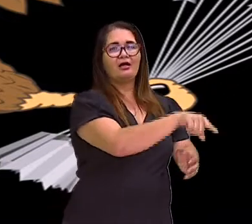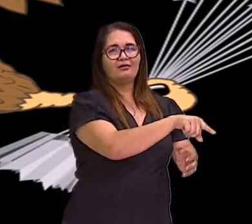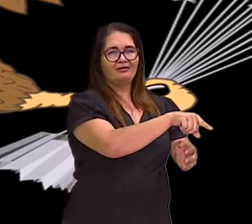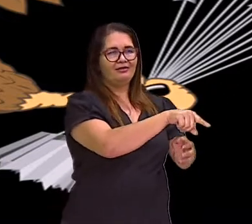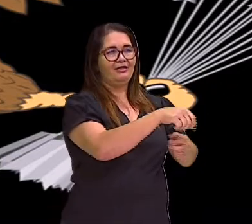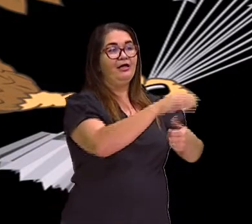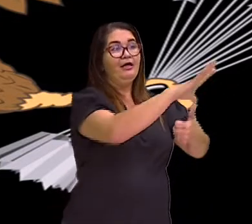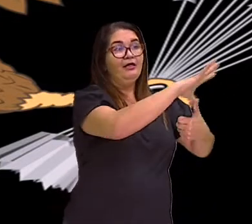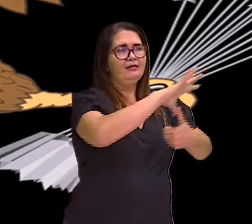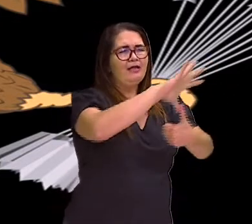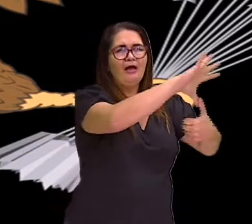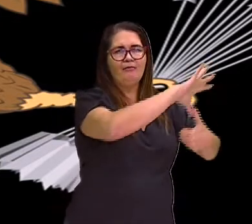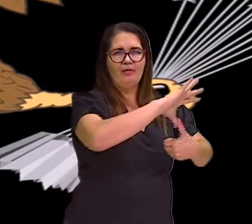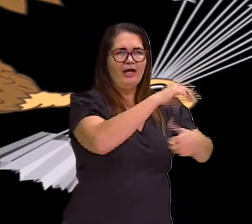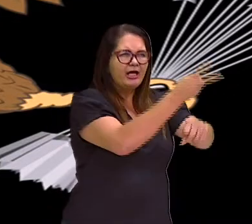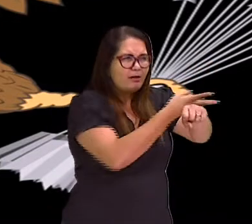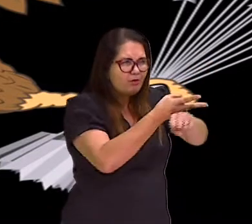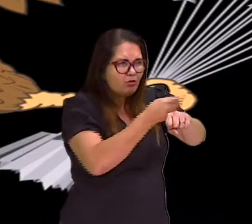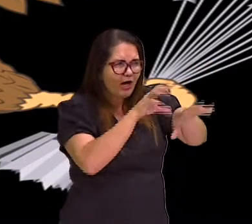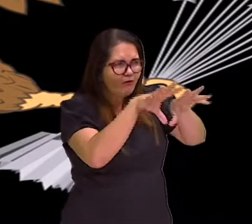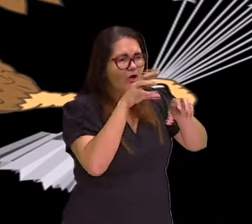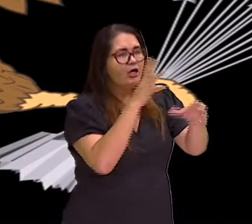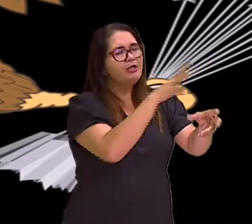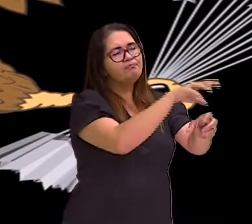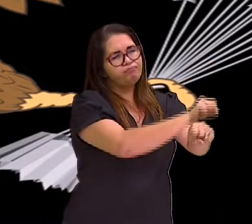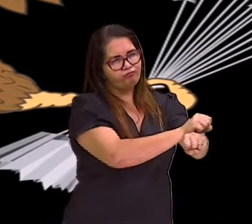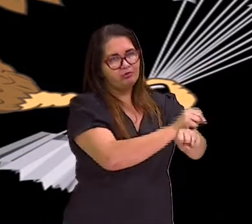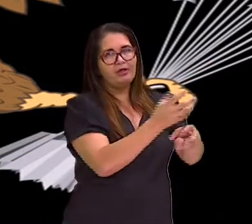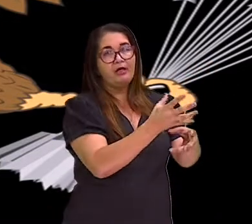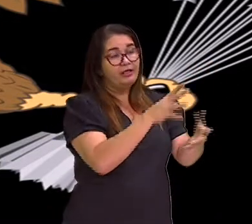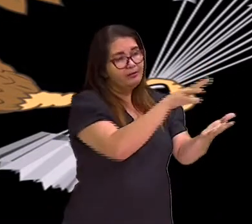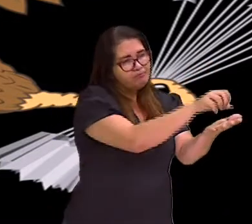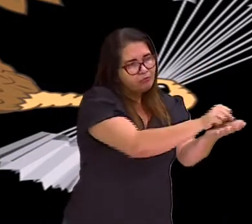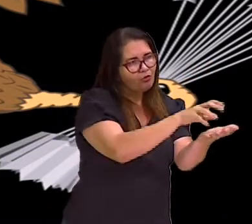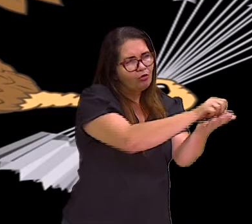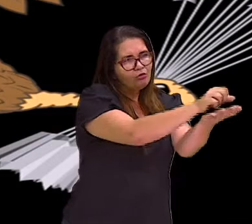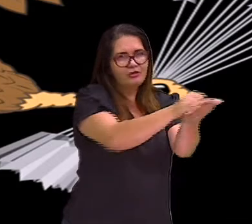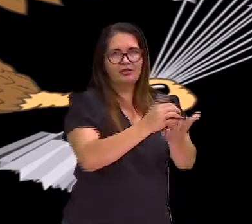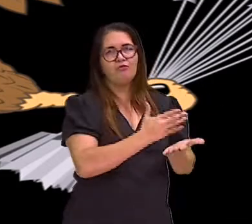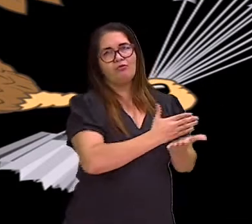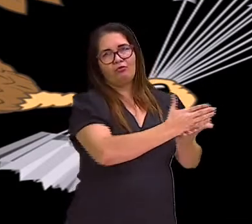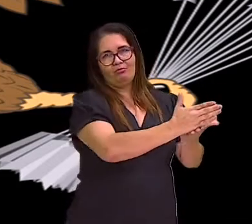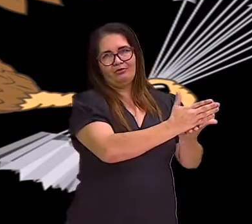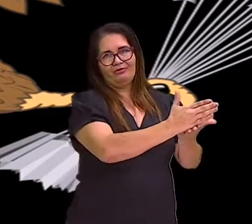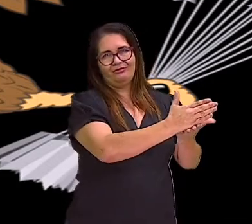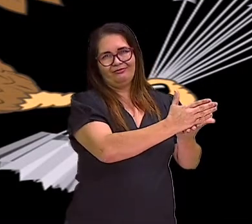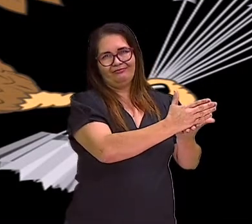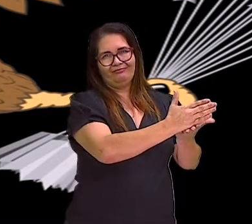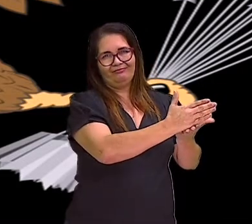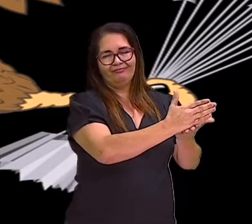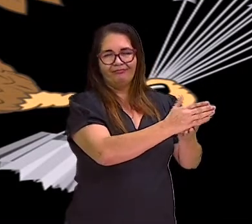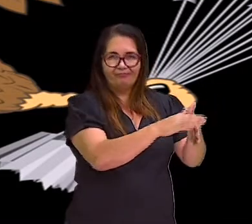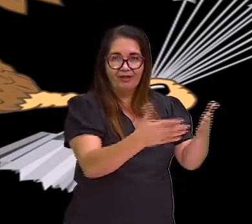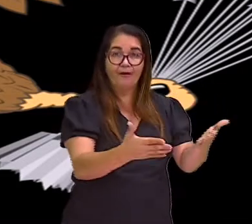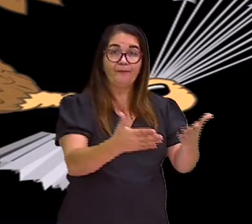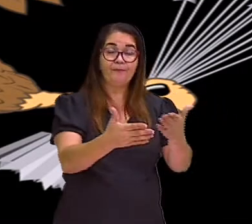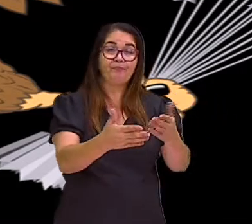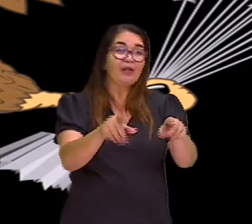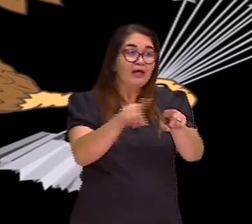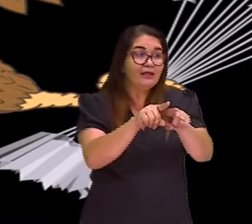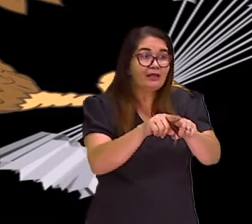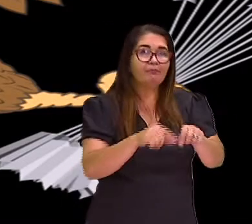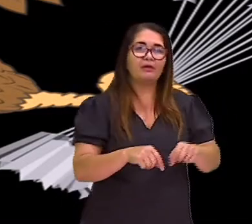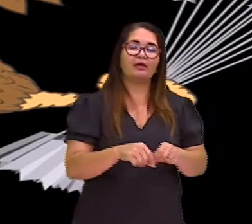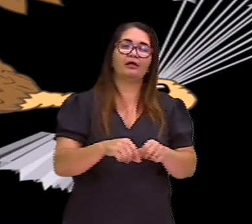século XVI, os ingleses iniciaram a colonização da América do Norte. Os colonos